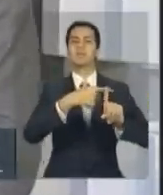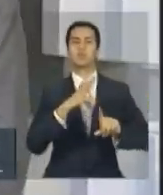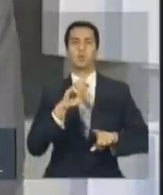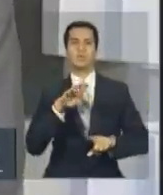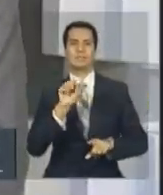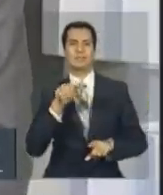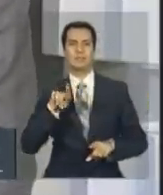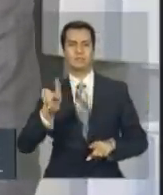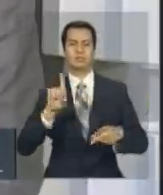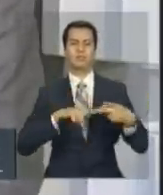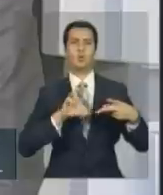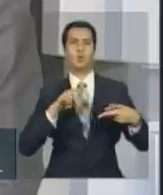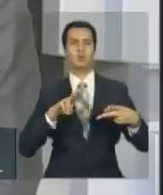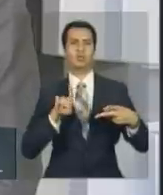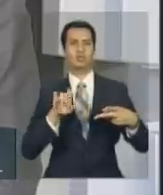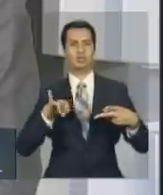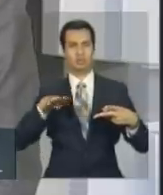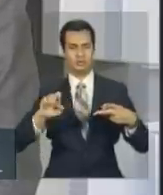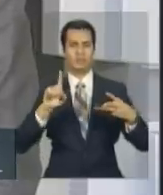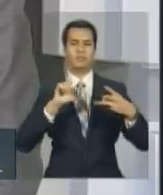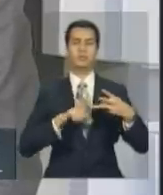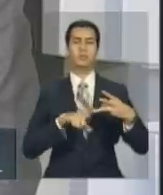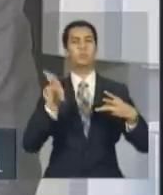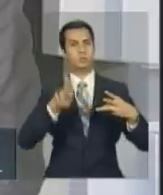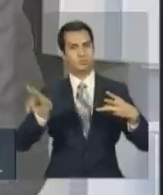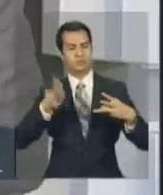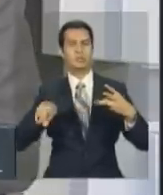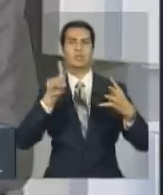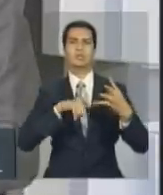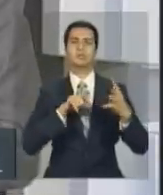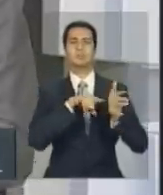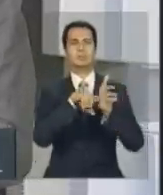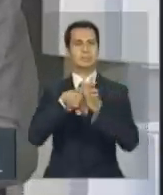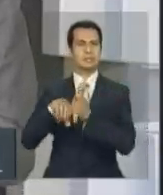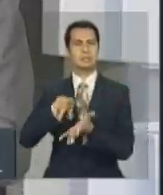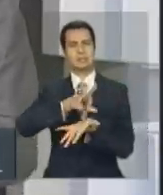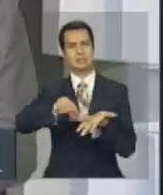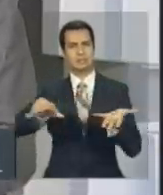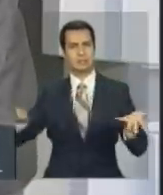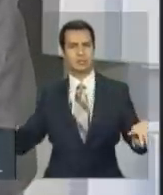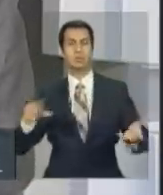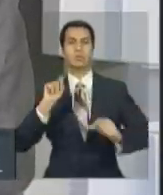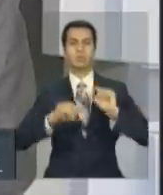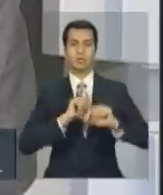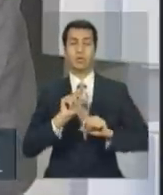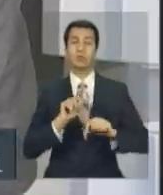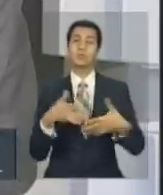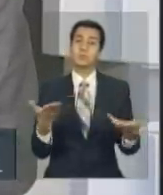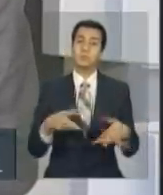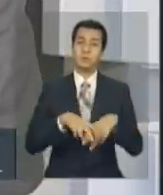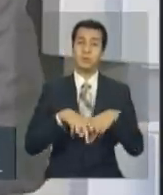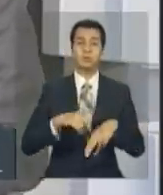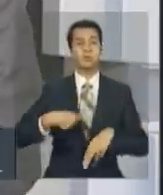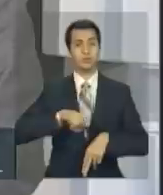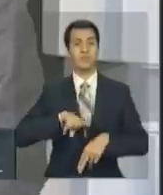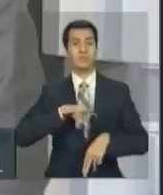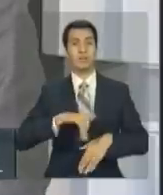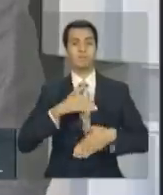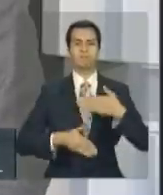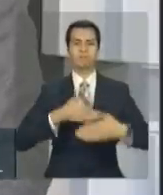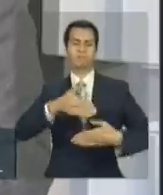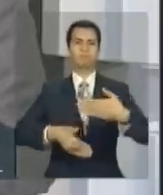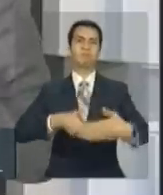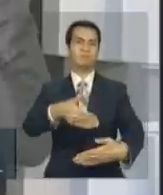das universidades, das instituições de pesquisa. E é dessa maneira que nós vamos aprimorando o trabalho, a interlocução